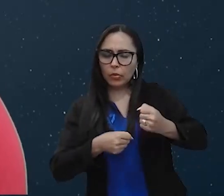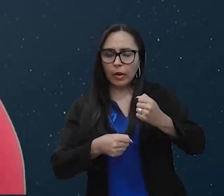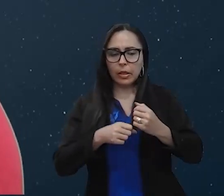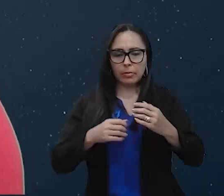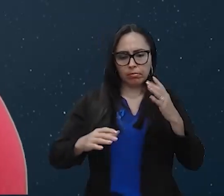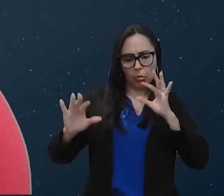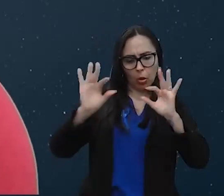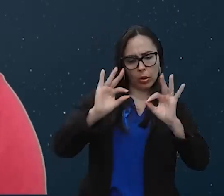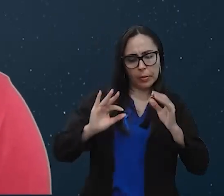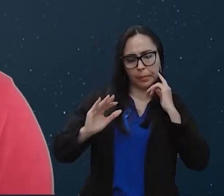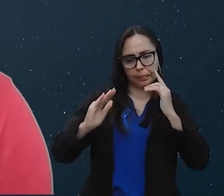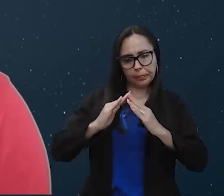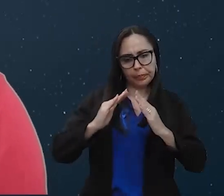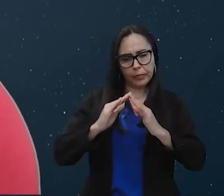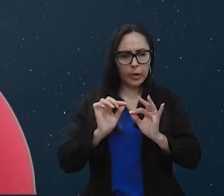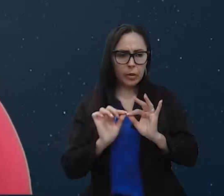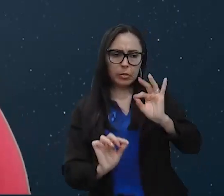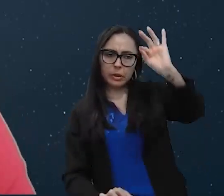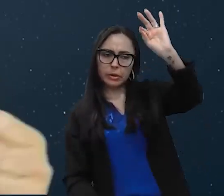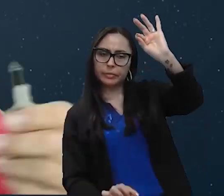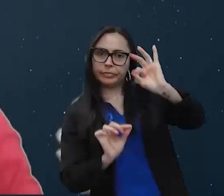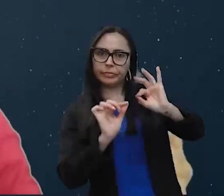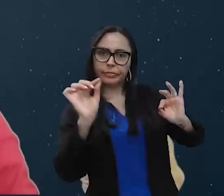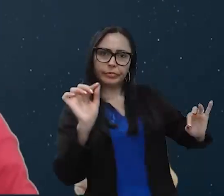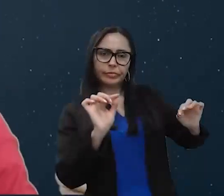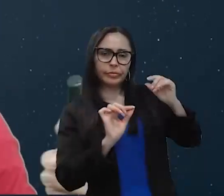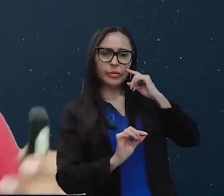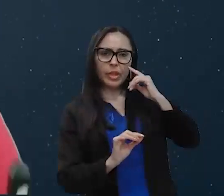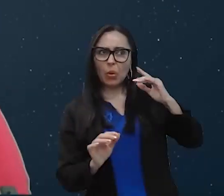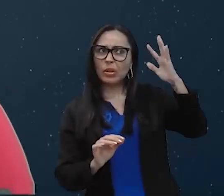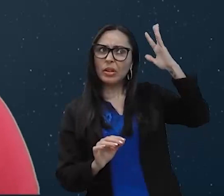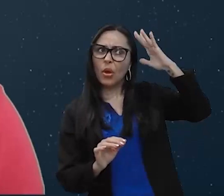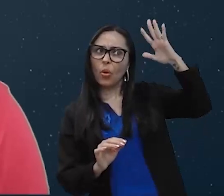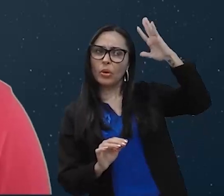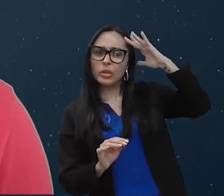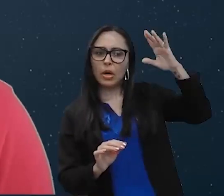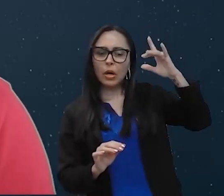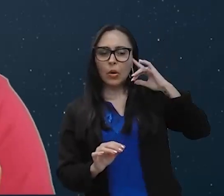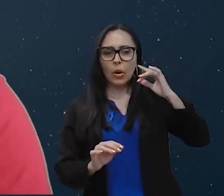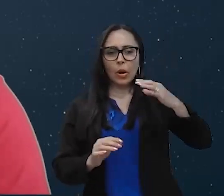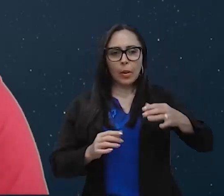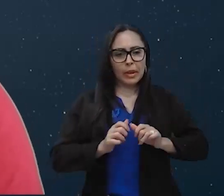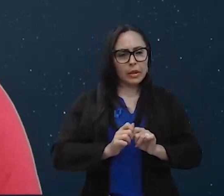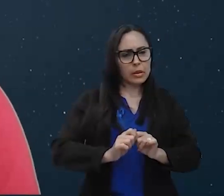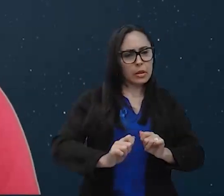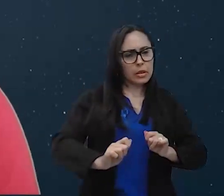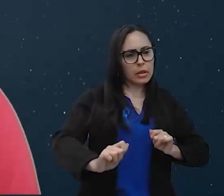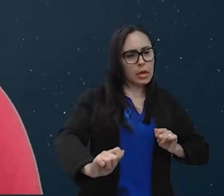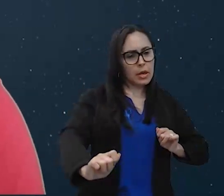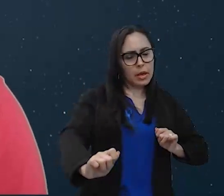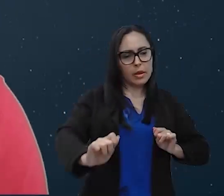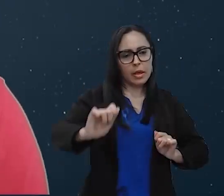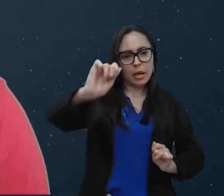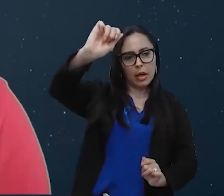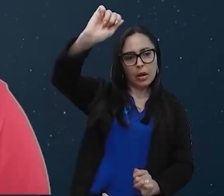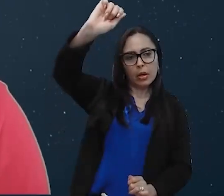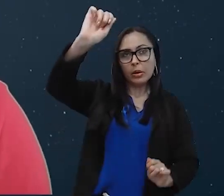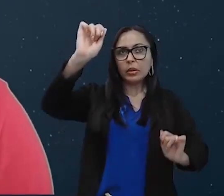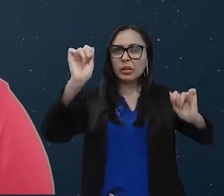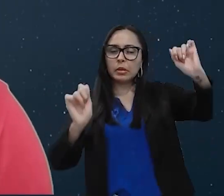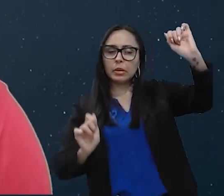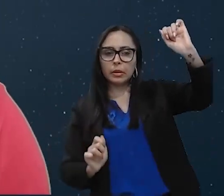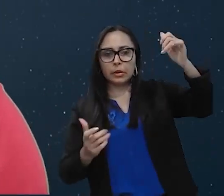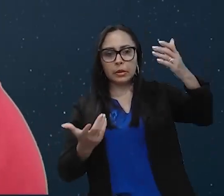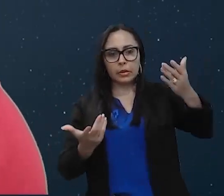uma noção de medida utilizando aquela trena, mas a trena ainda traz para a gente ali exatamente um desperdício de